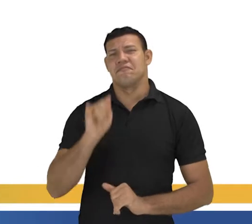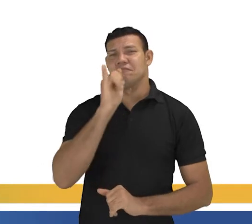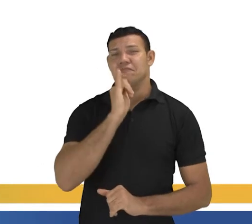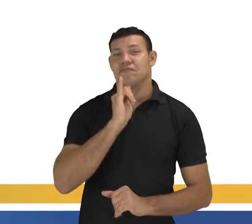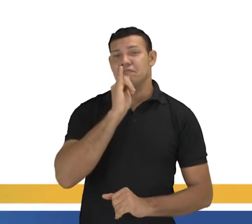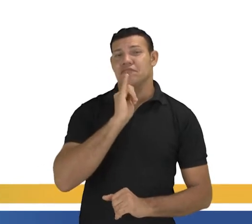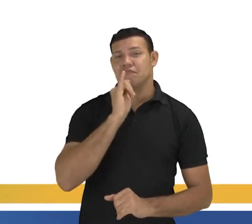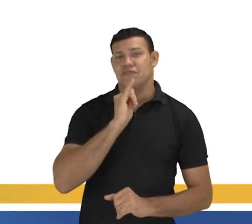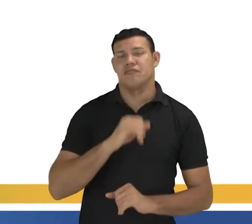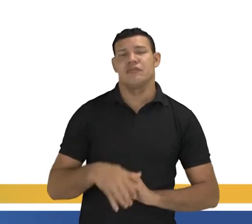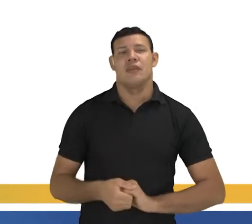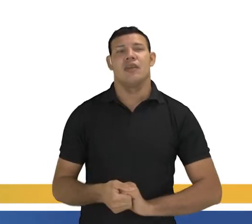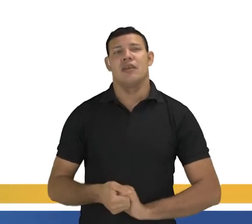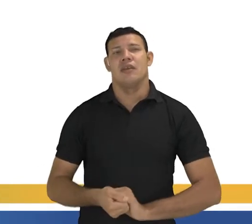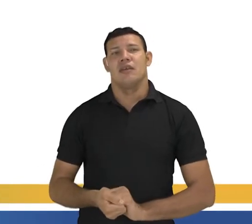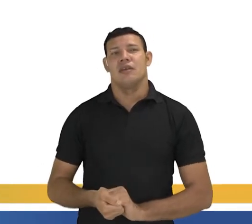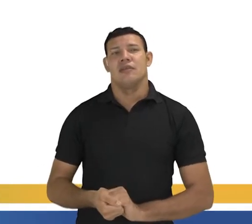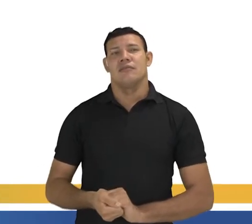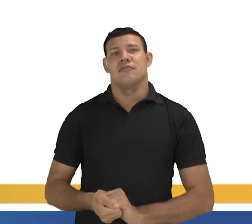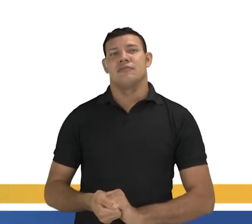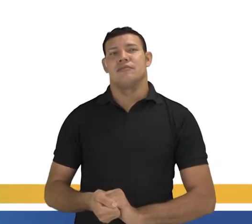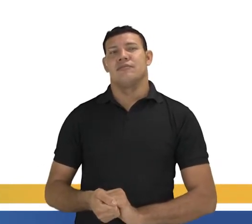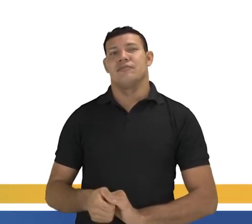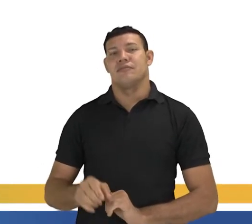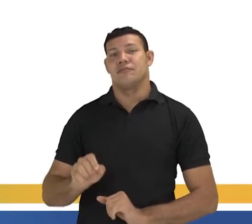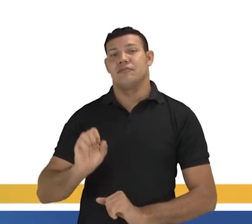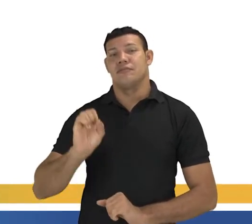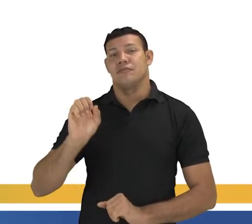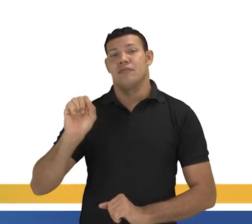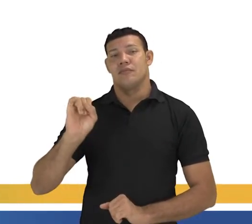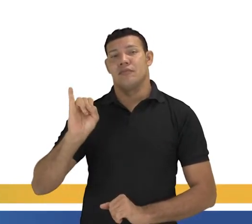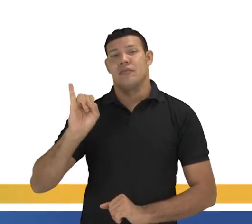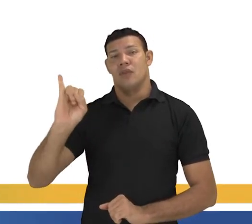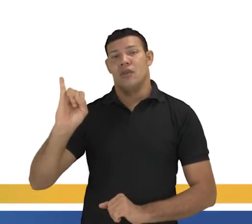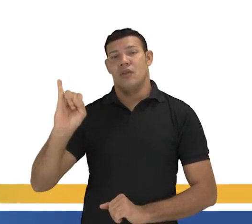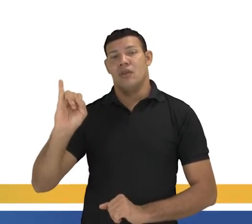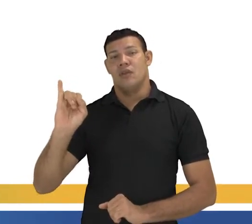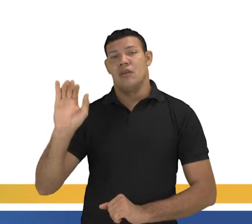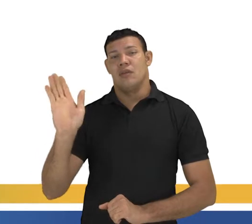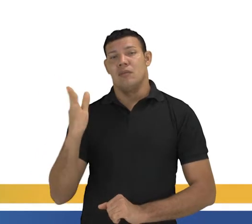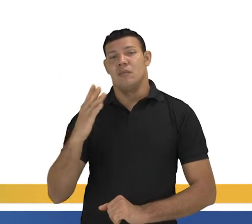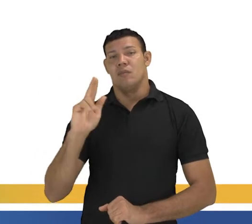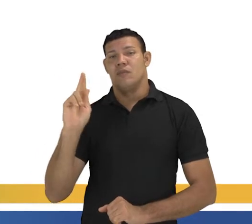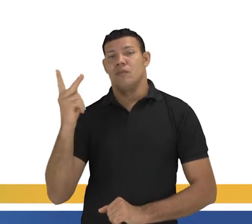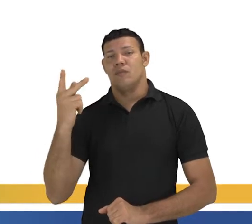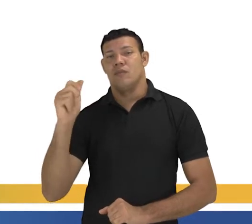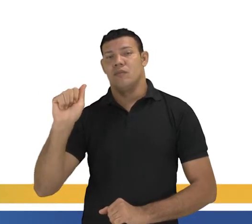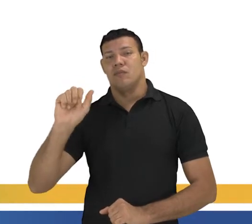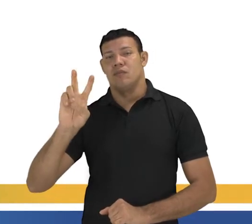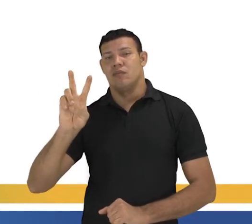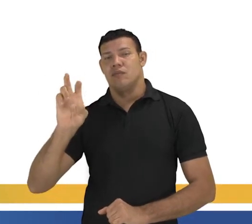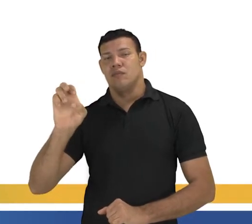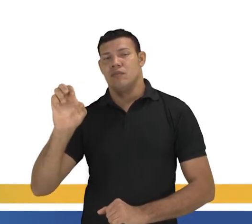forma affirmative, nós temos I, have como verbo auxiliar,